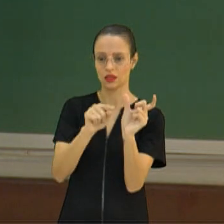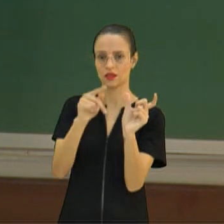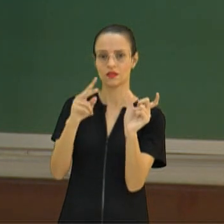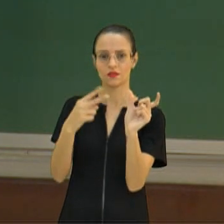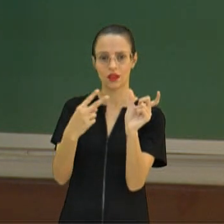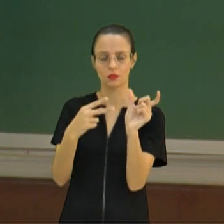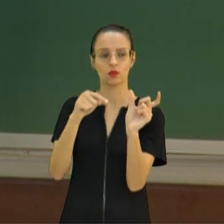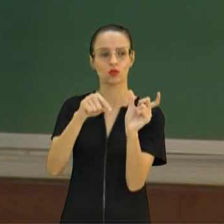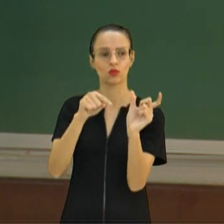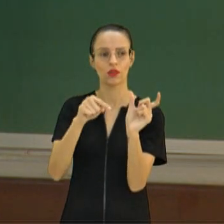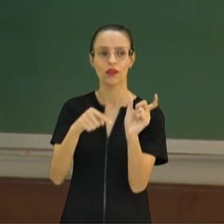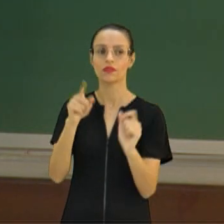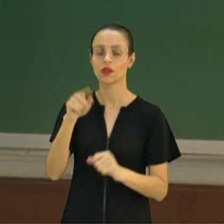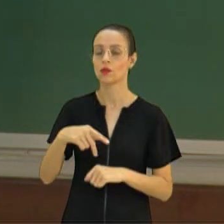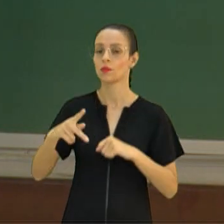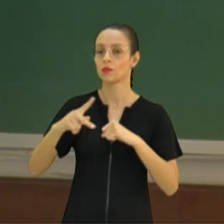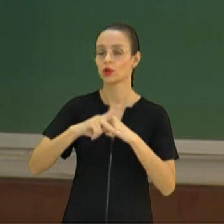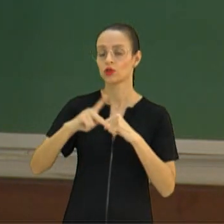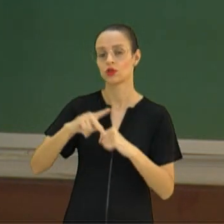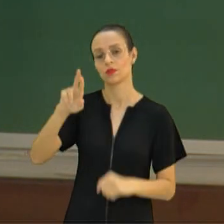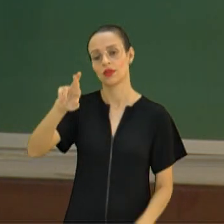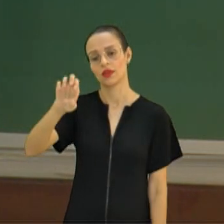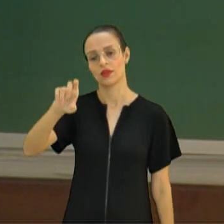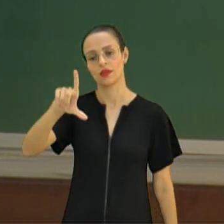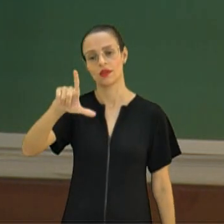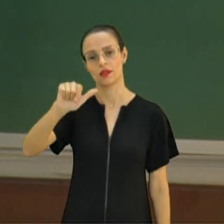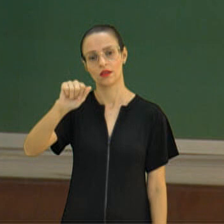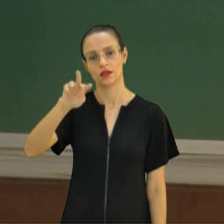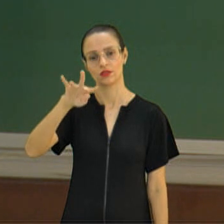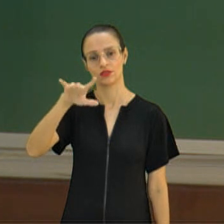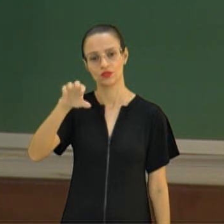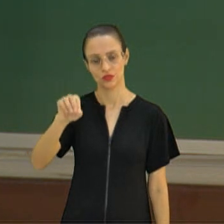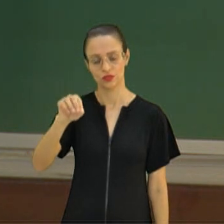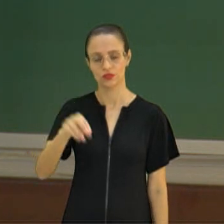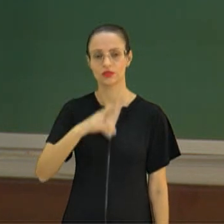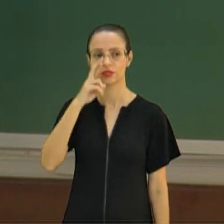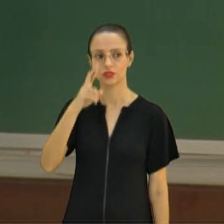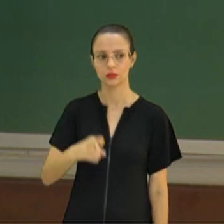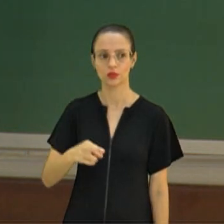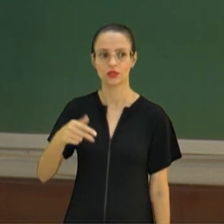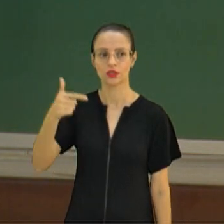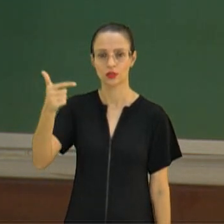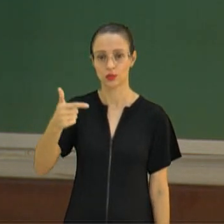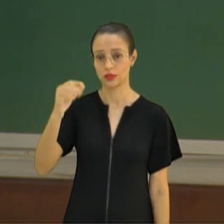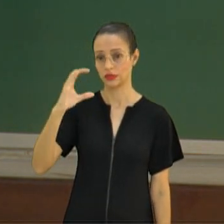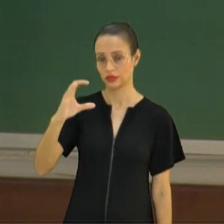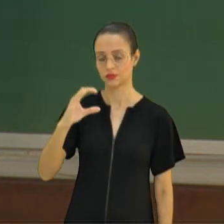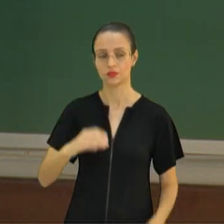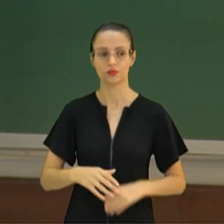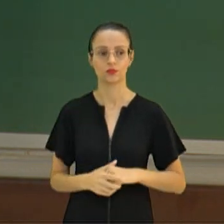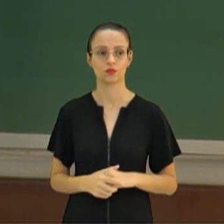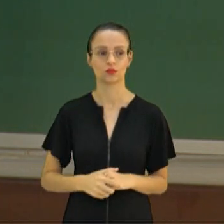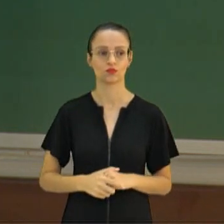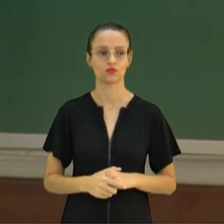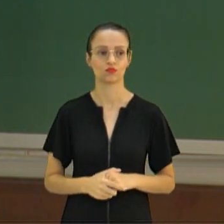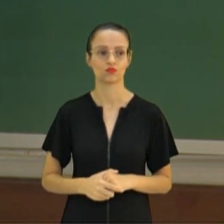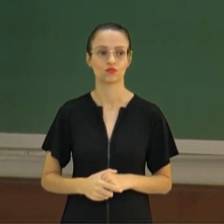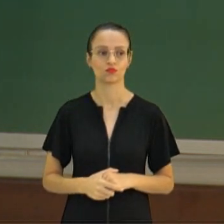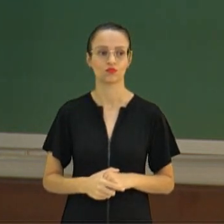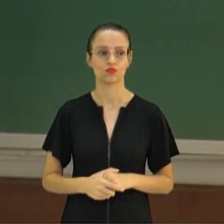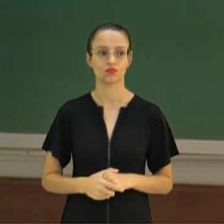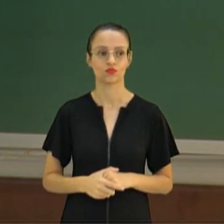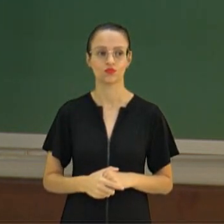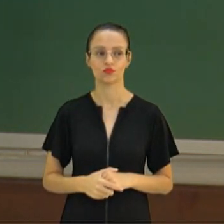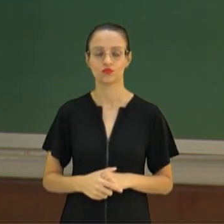que? Um pronome relativo. Então, a resposta do enunciado 2 é a letra C, pronome relativo. Então, nós temos